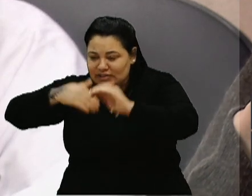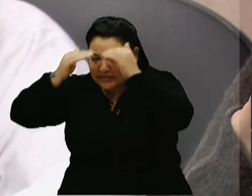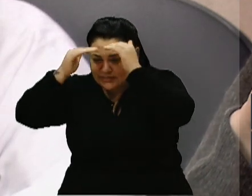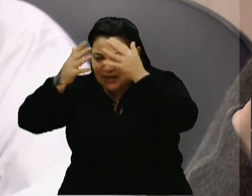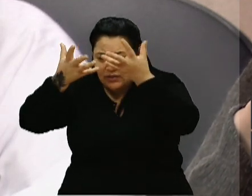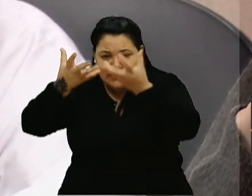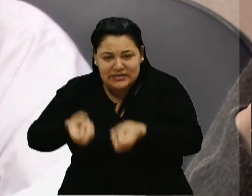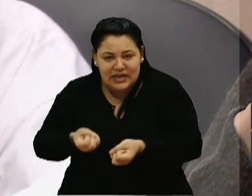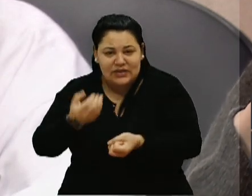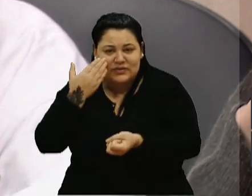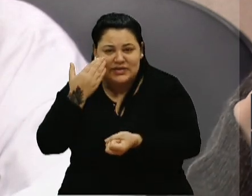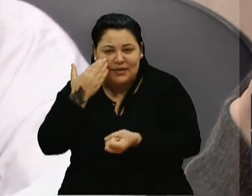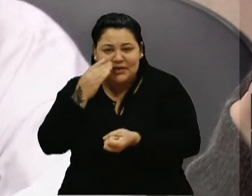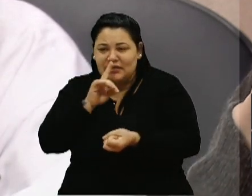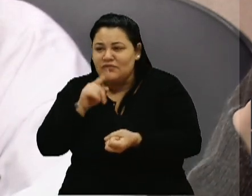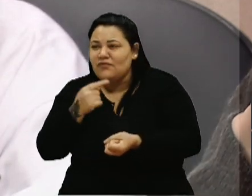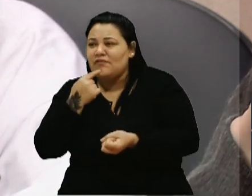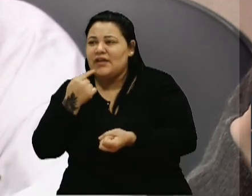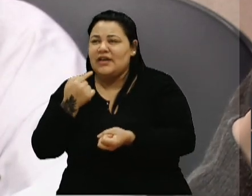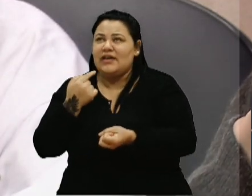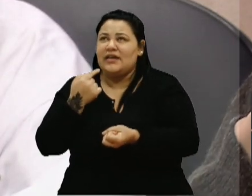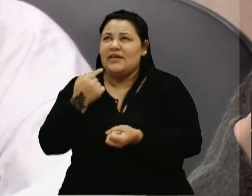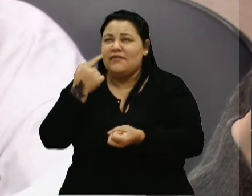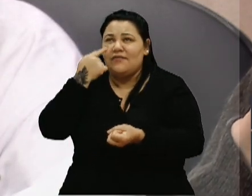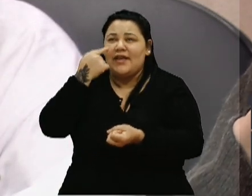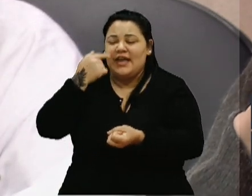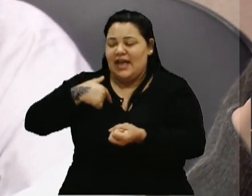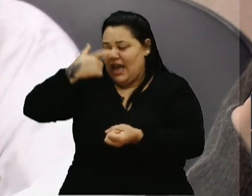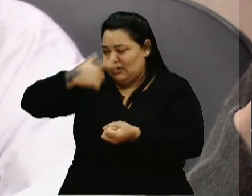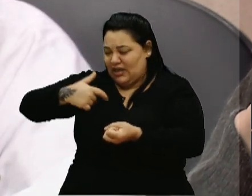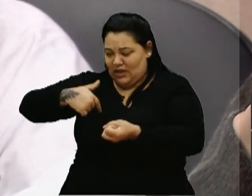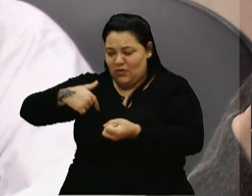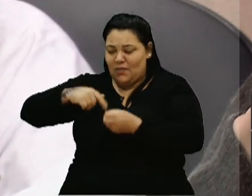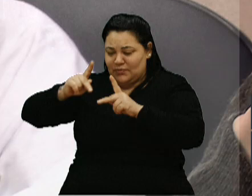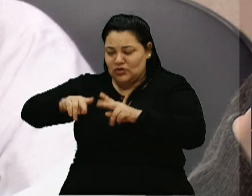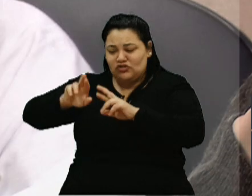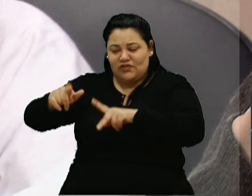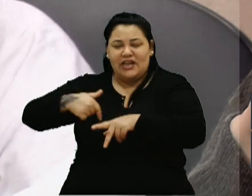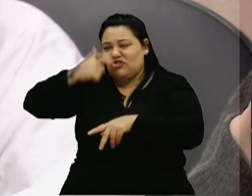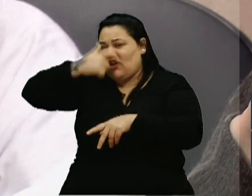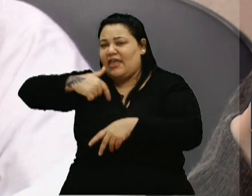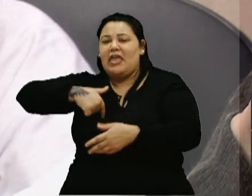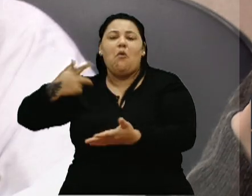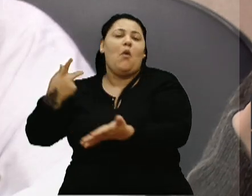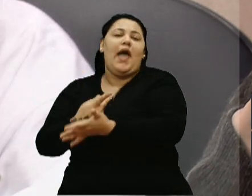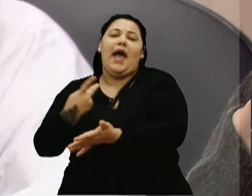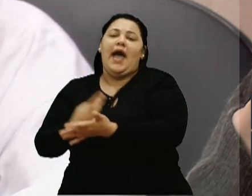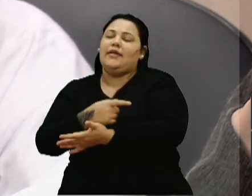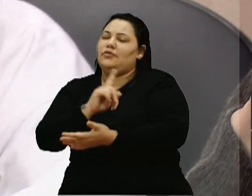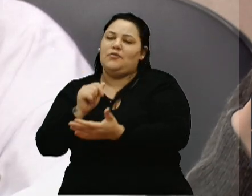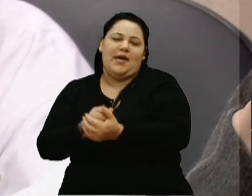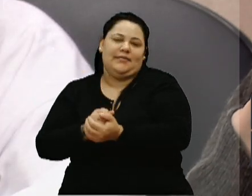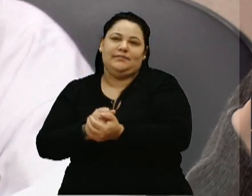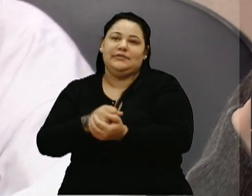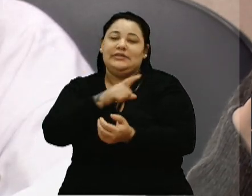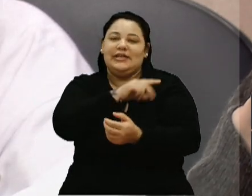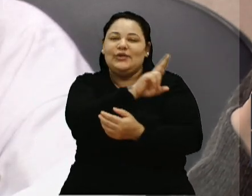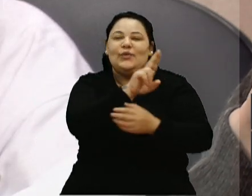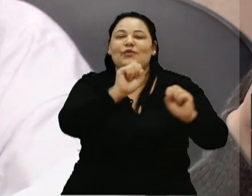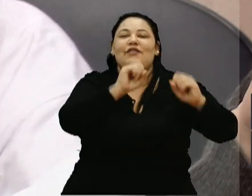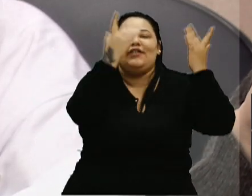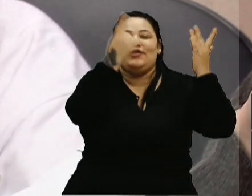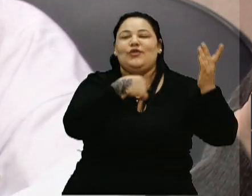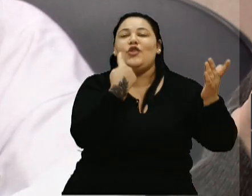como algo anormal, né? E quando a gente fala do Nós Loucos, eu acho muito legal a forma como foi dado o nome do evento,